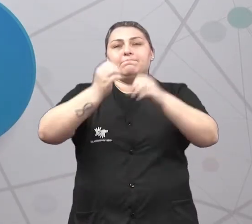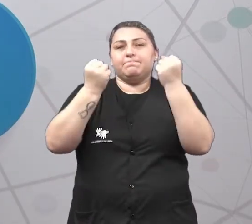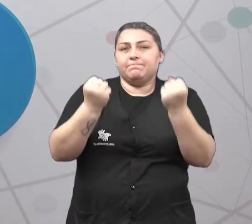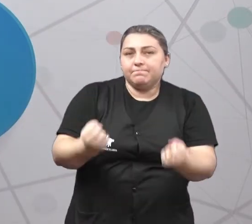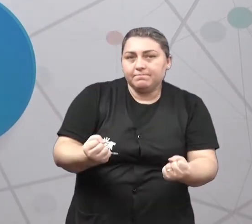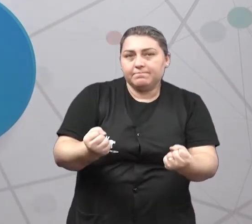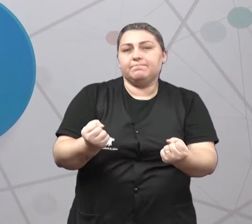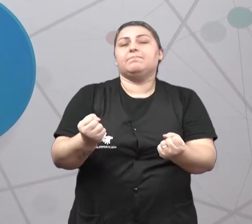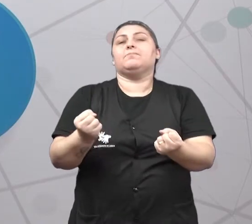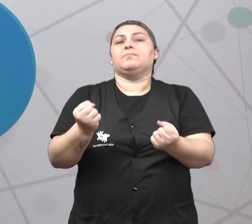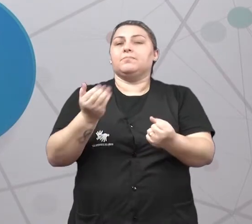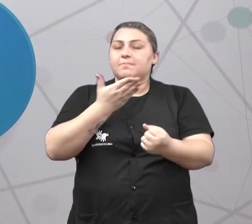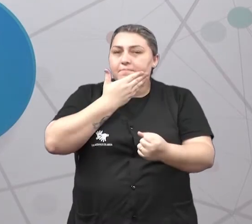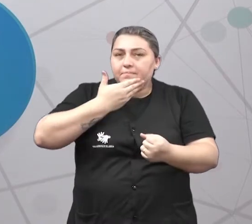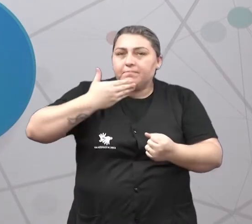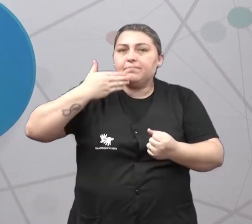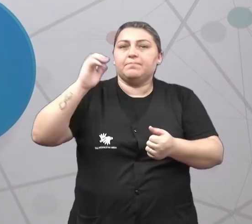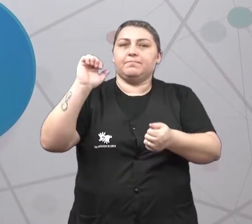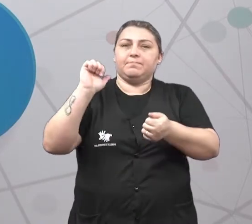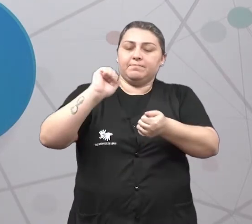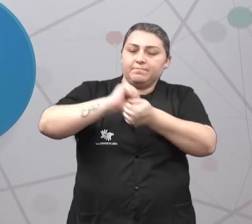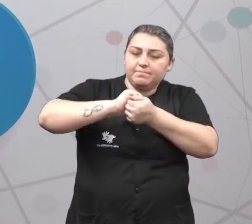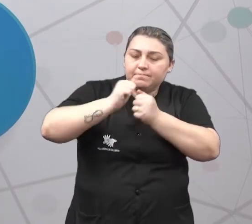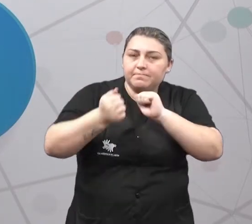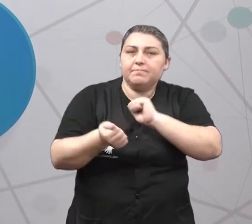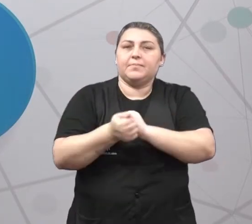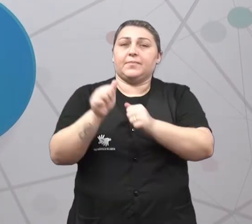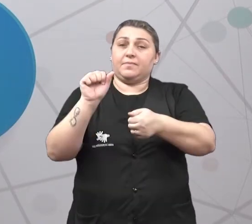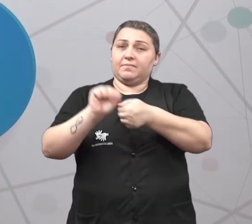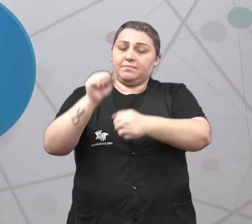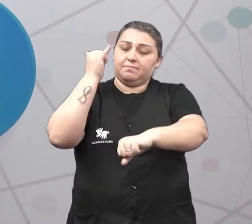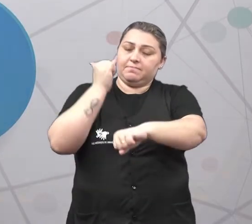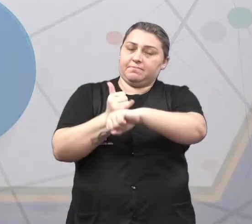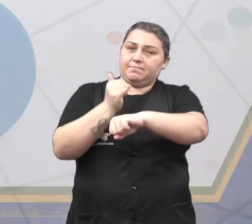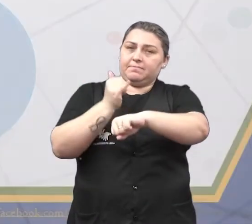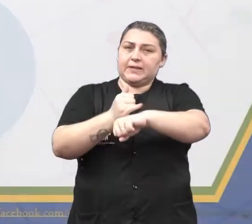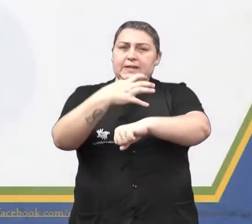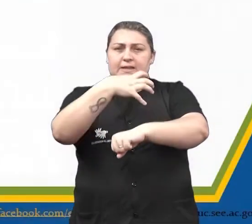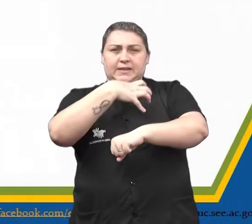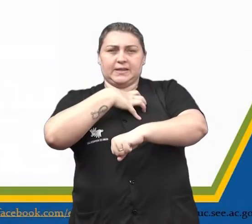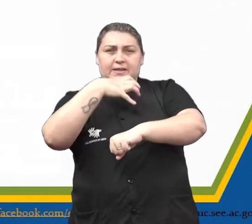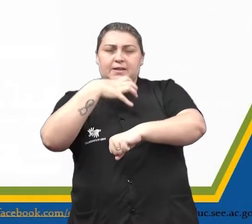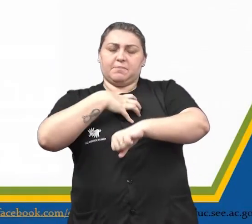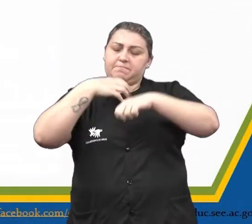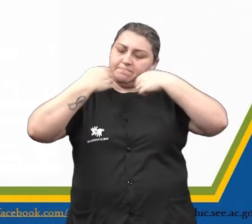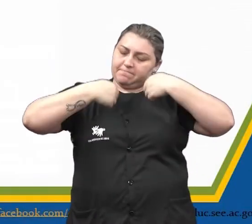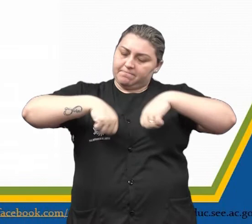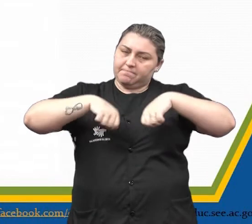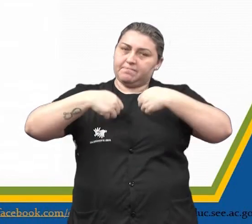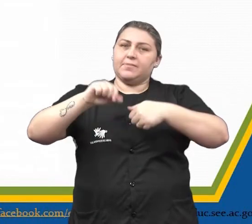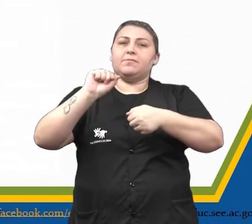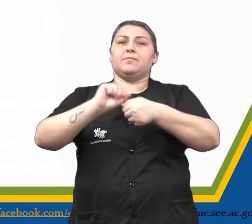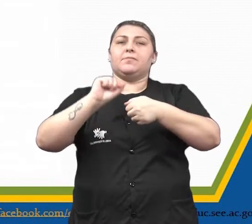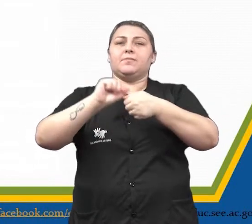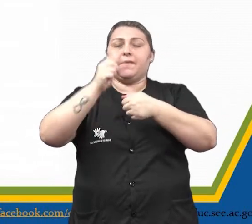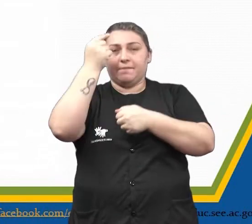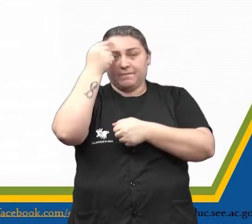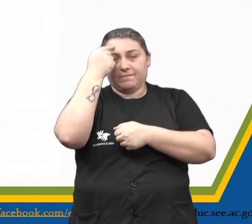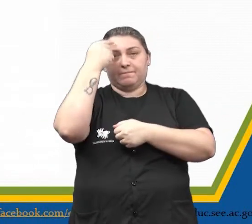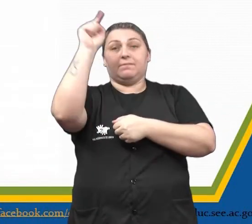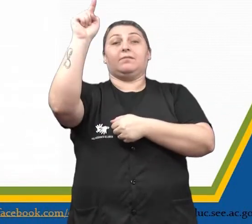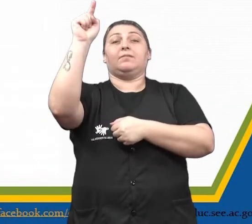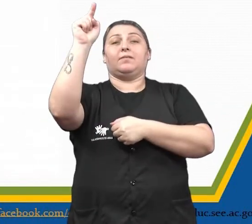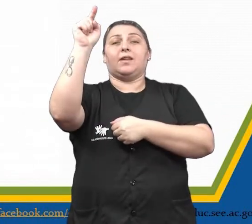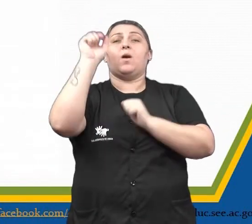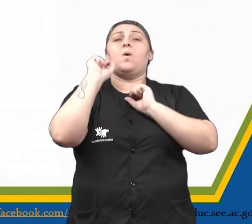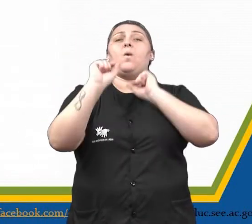foram modernizando, fazendo de ferros. E eles foram sentindo uma necessidade de criar uma balança. Então, os